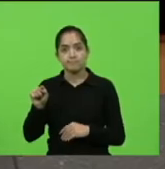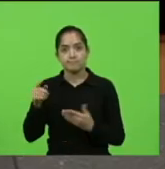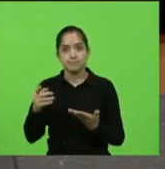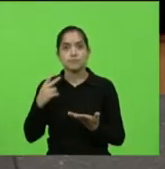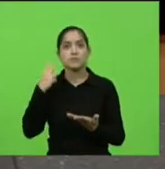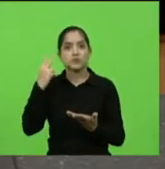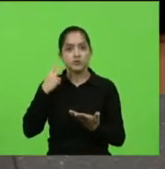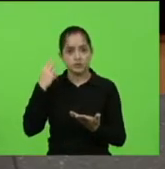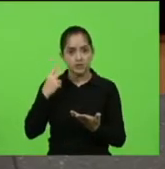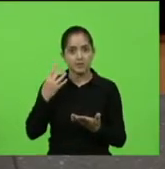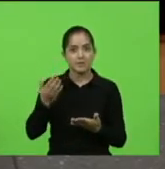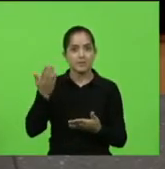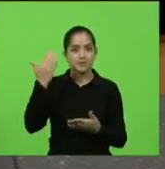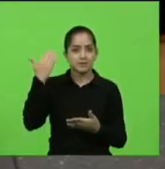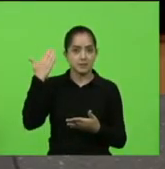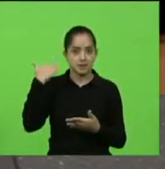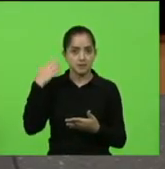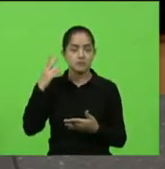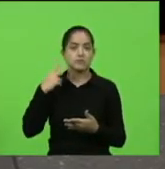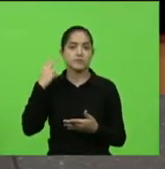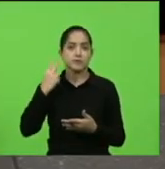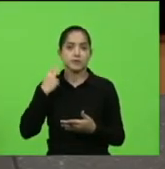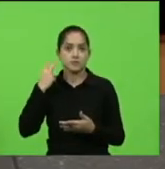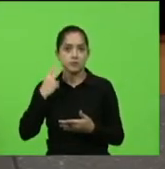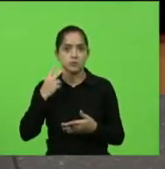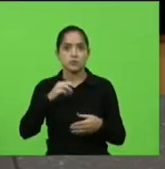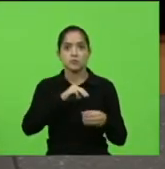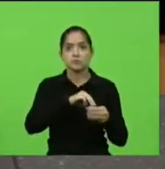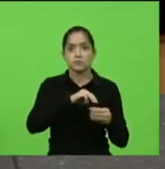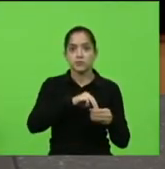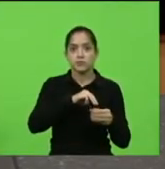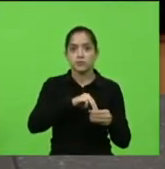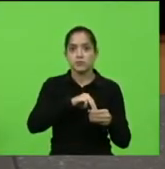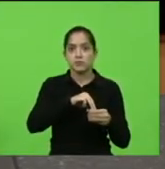vereador no município de Modelo,